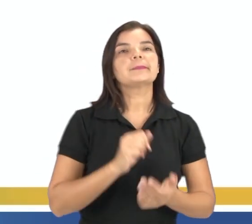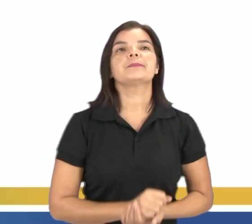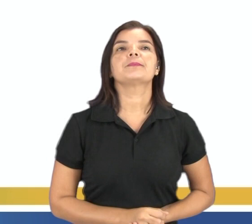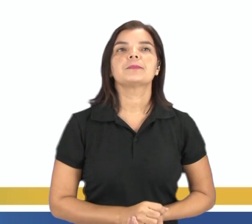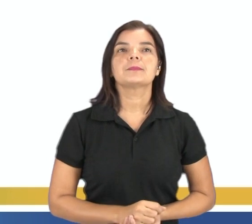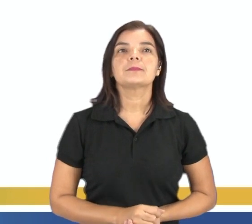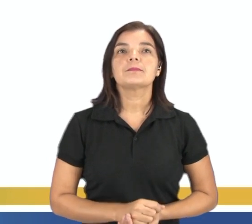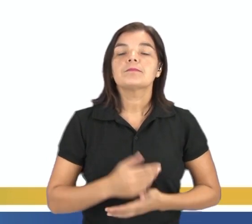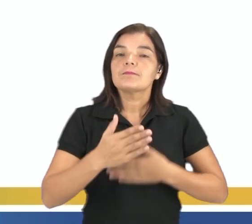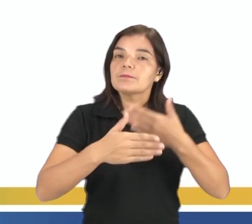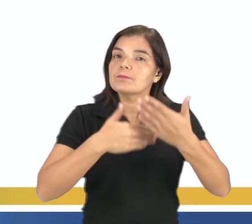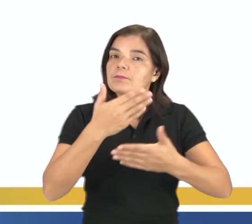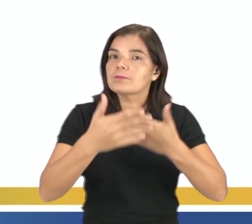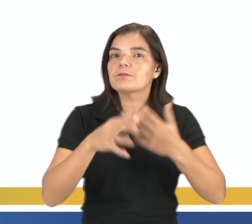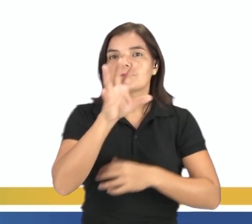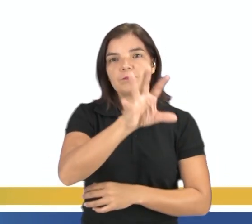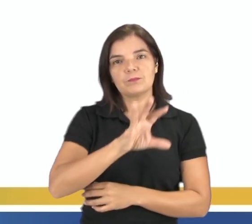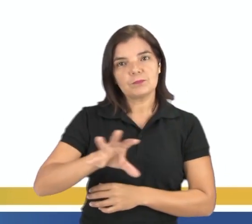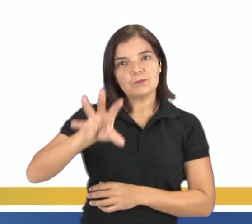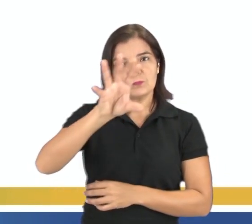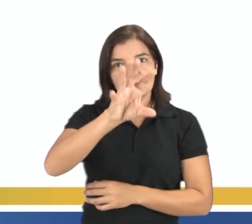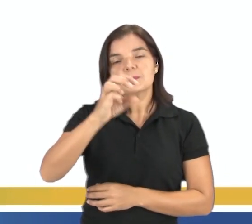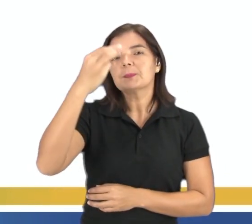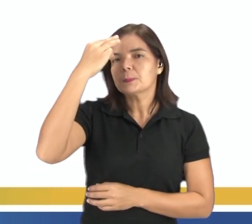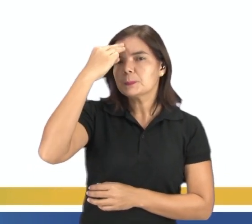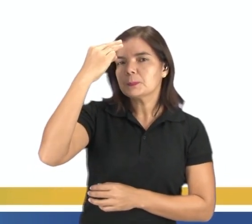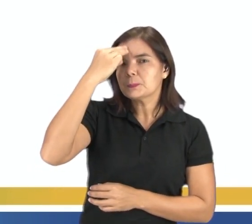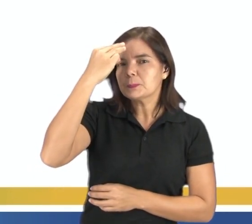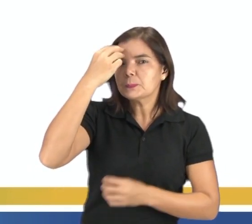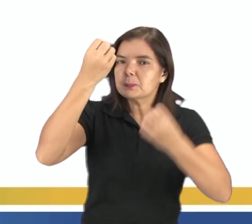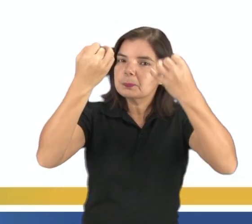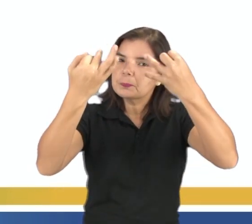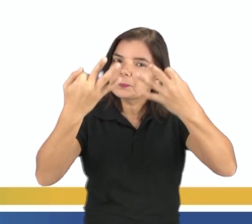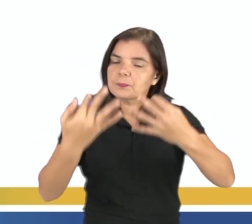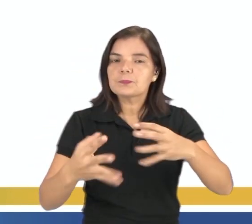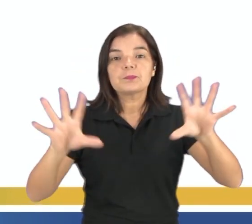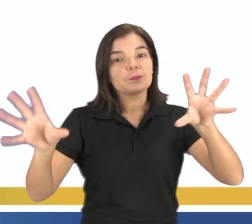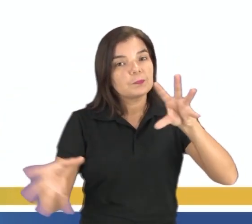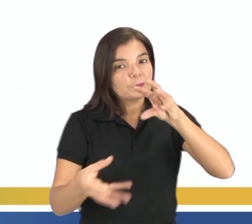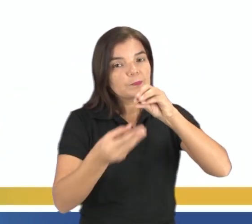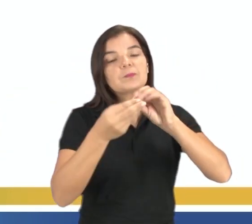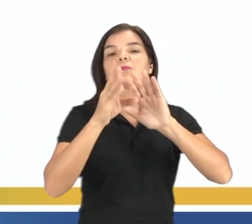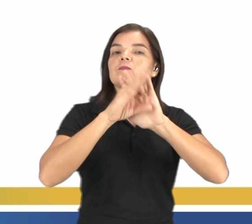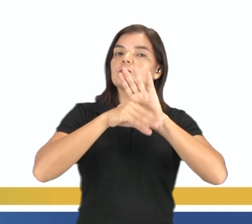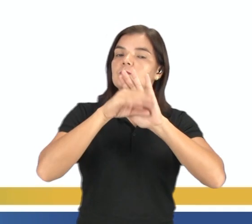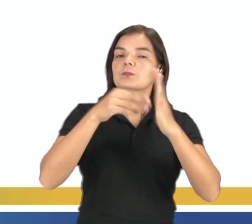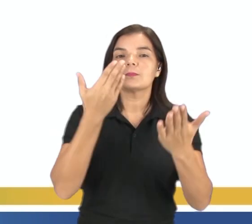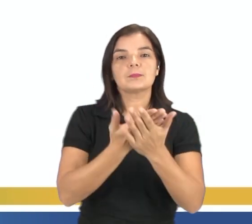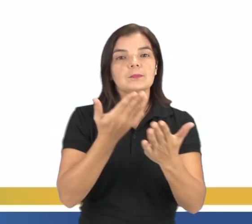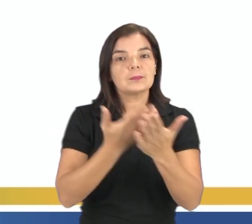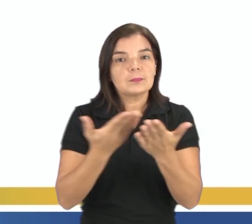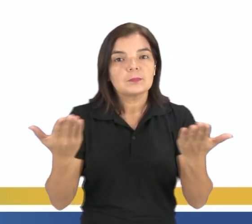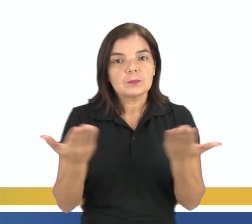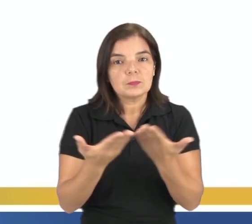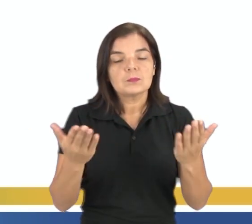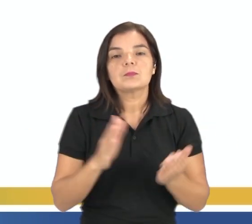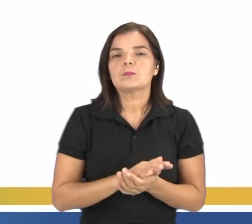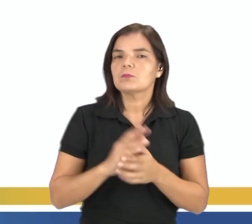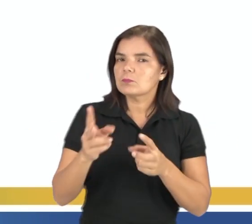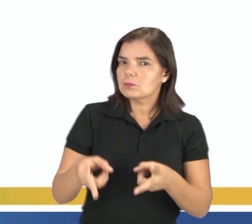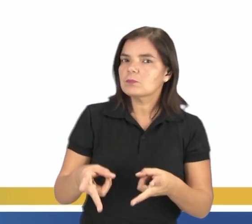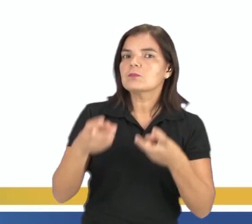Recapitulando, a partir da leitura do mapa conceitual a seguir, resumimos o conteúdo da aula de hoje. Então,